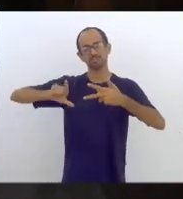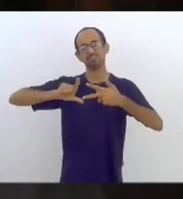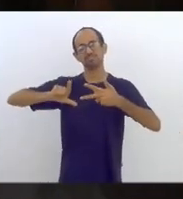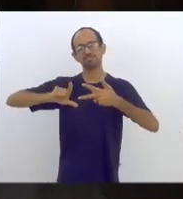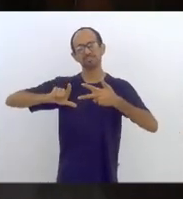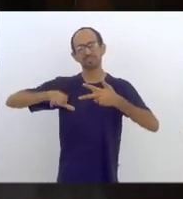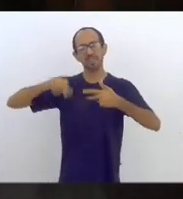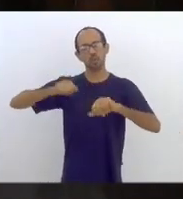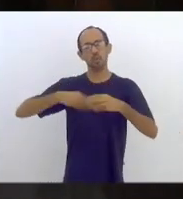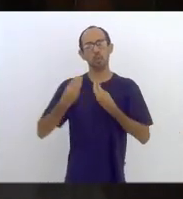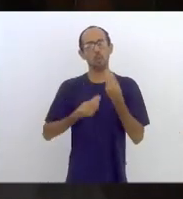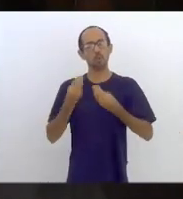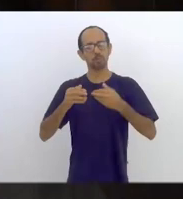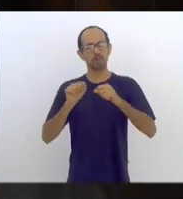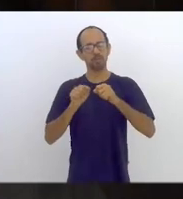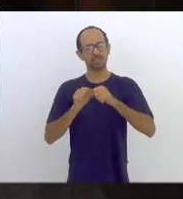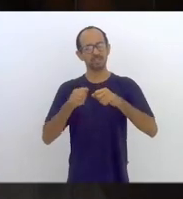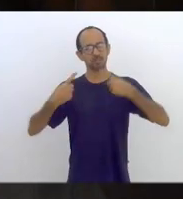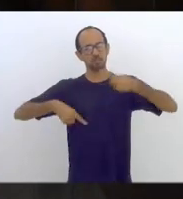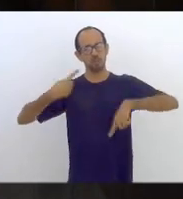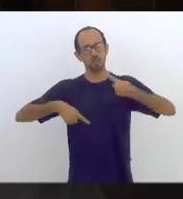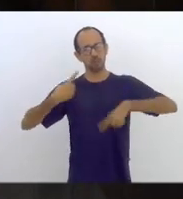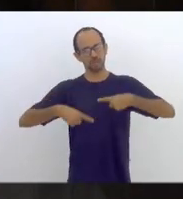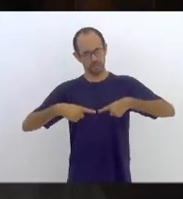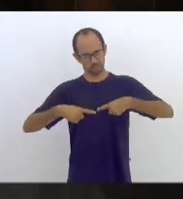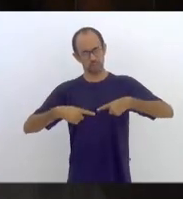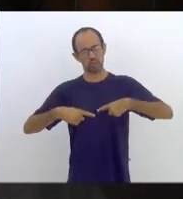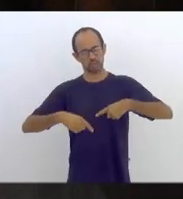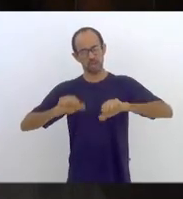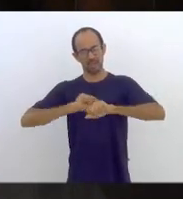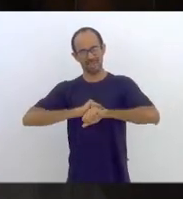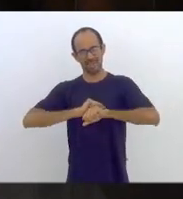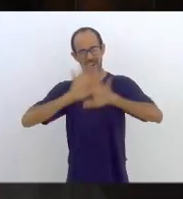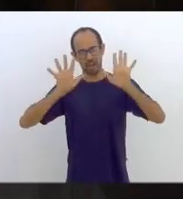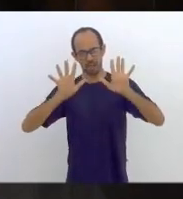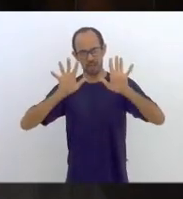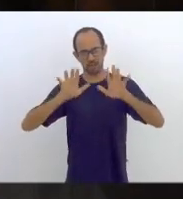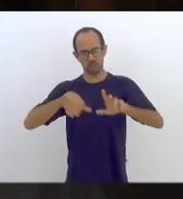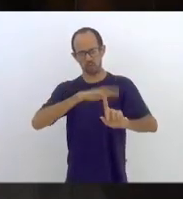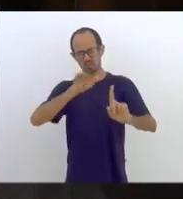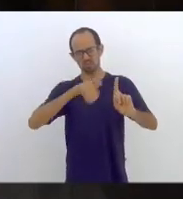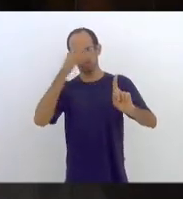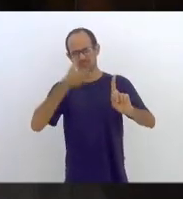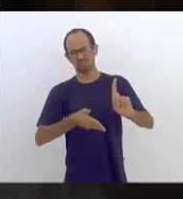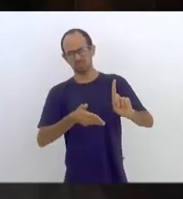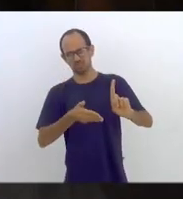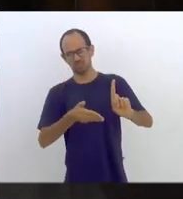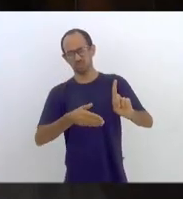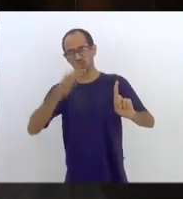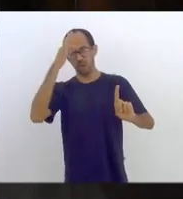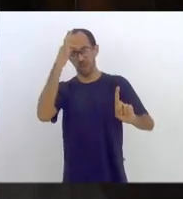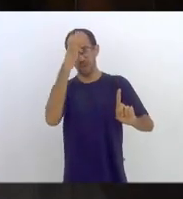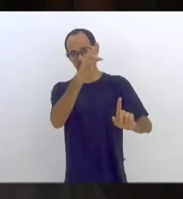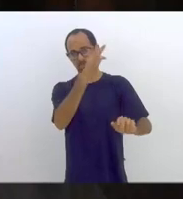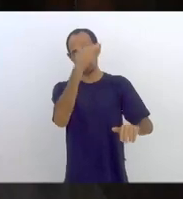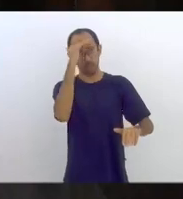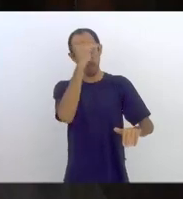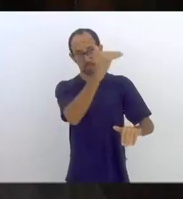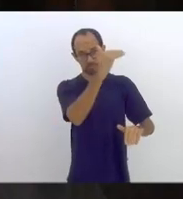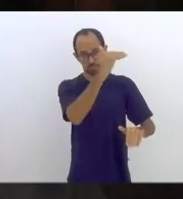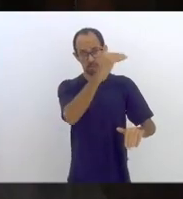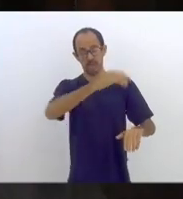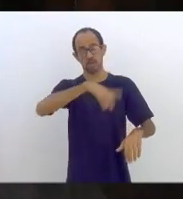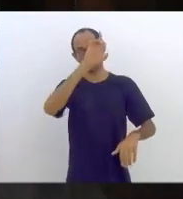fazer política verdadeiramente com transparência com honradeis com respeito ao direito do